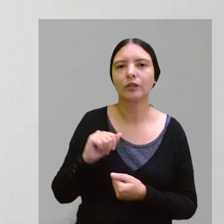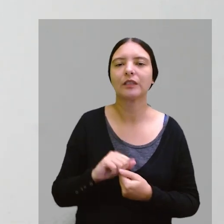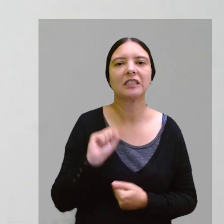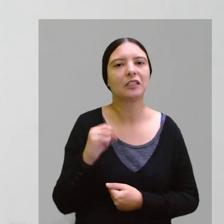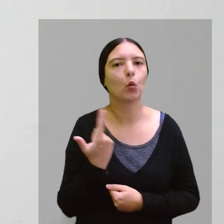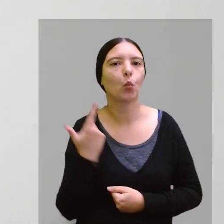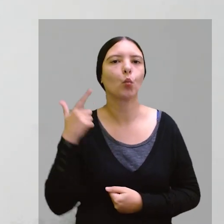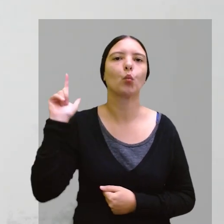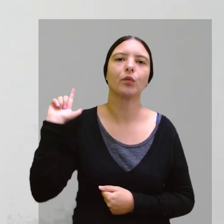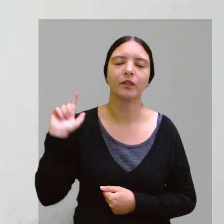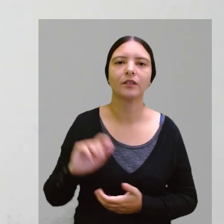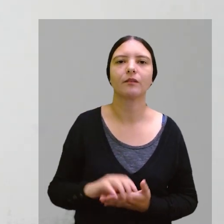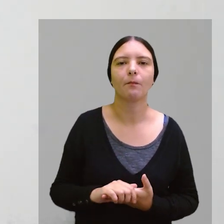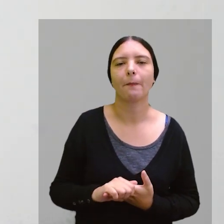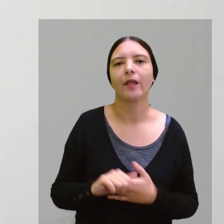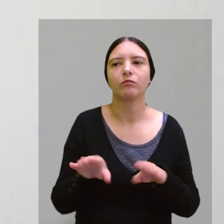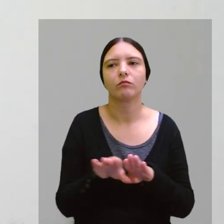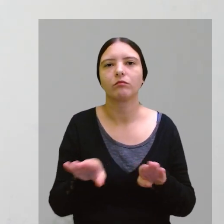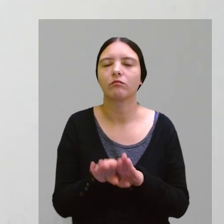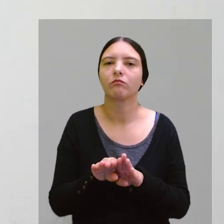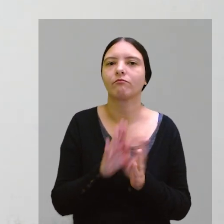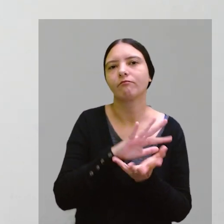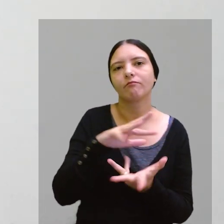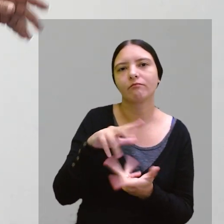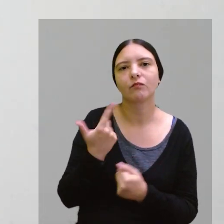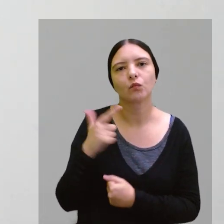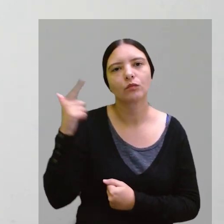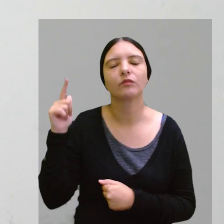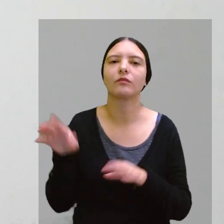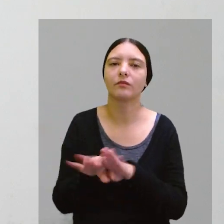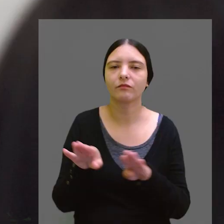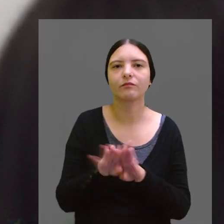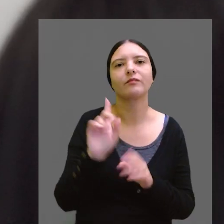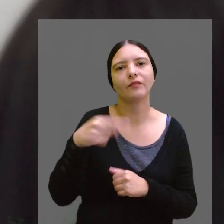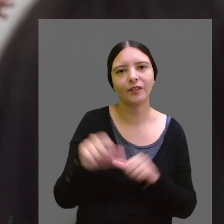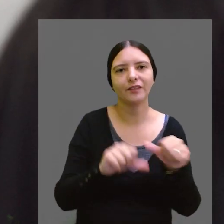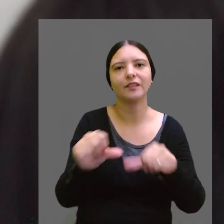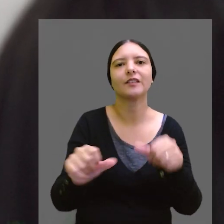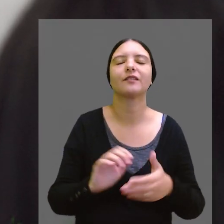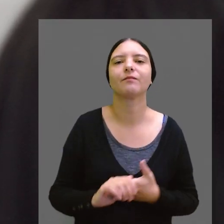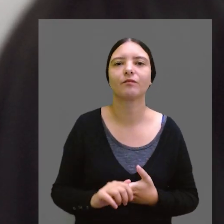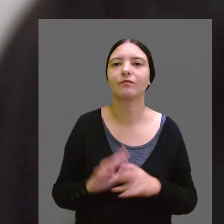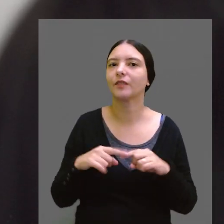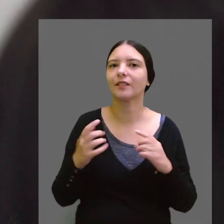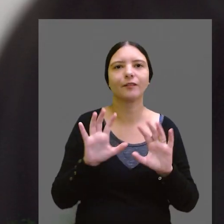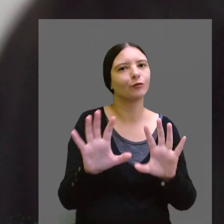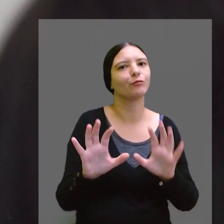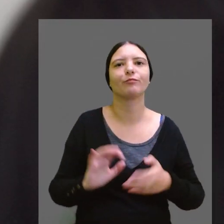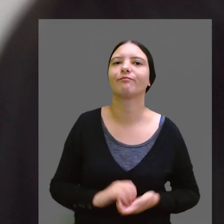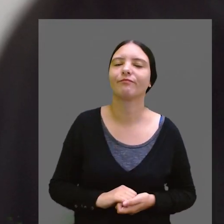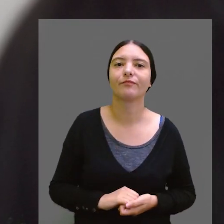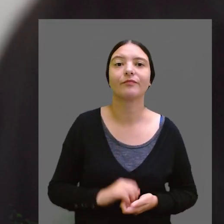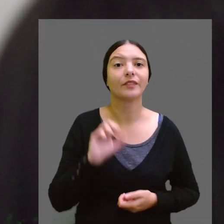tiver outras civilizações no universo, evidentemente, depois a gente muda. Mas é isso.